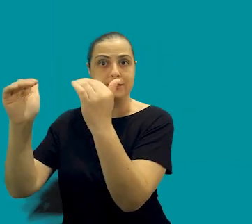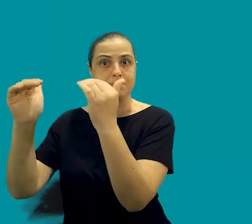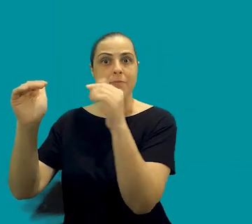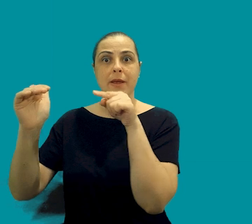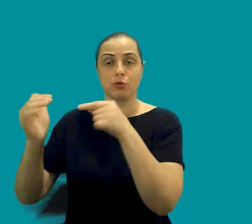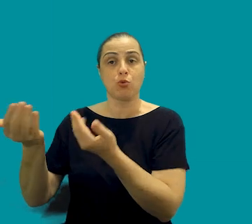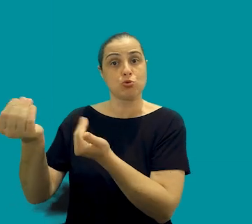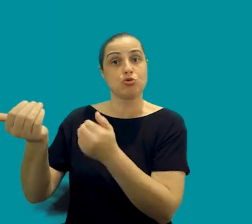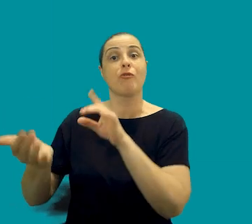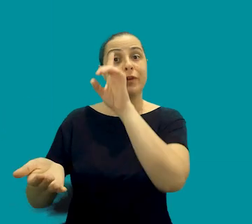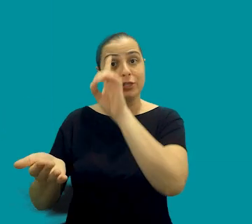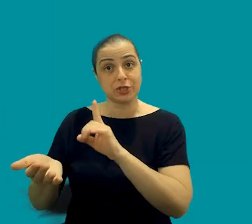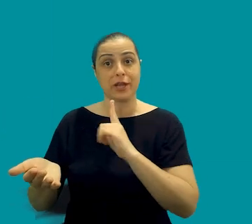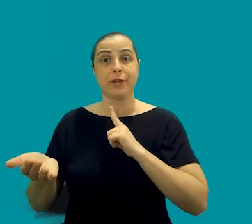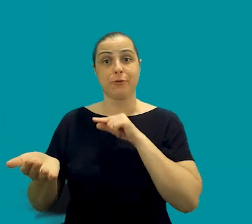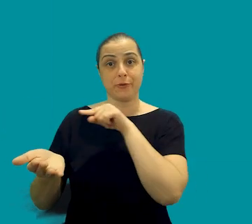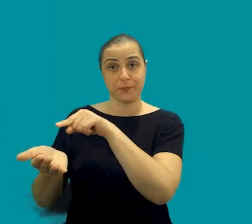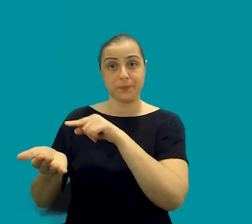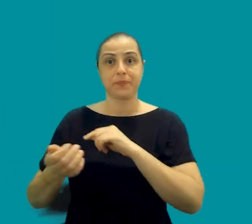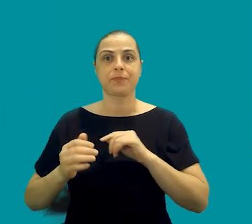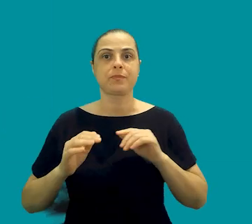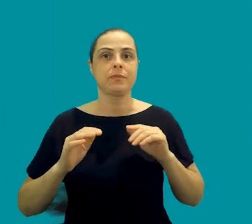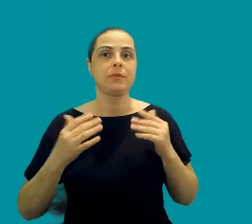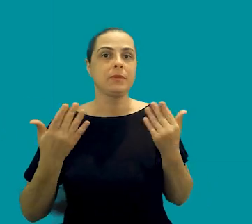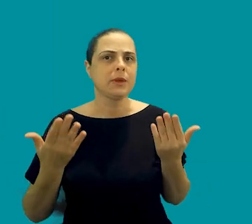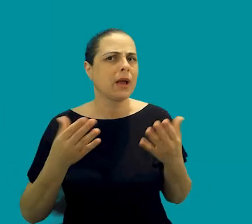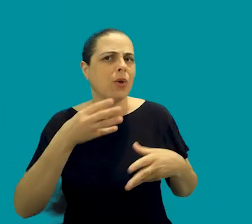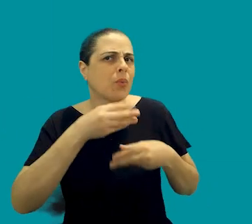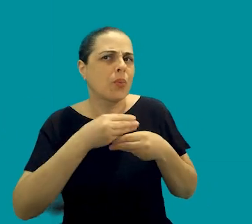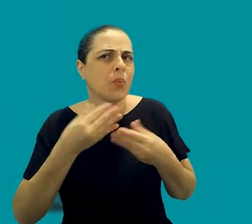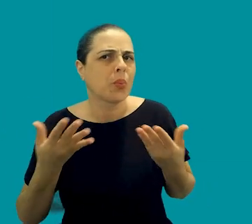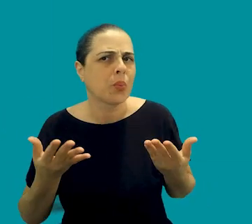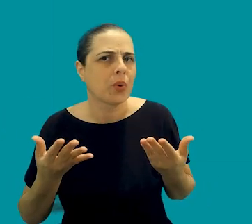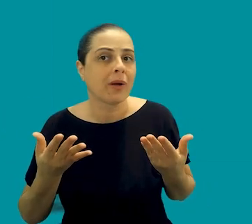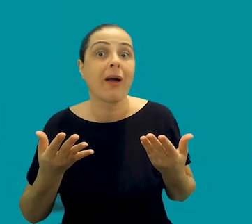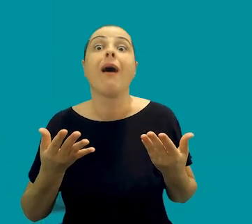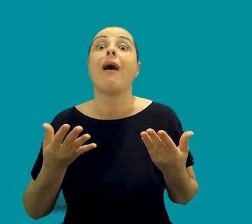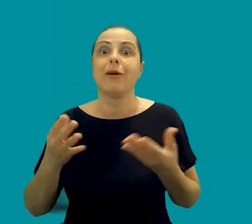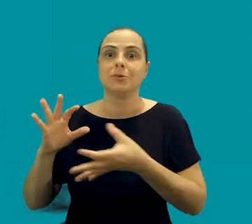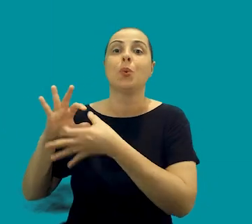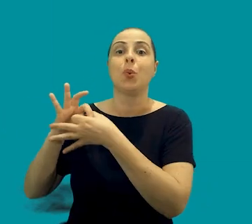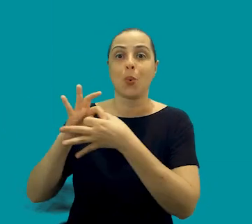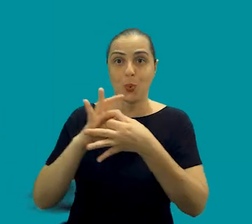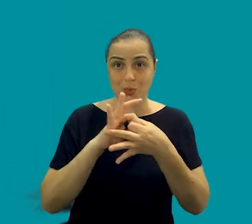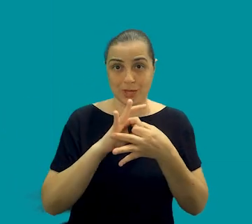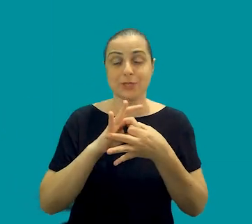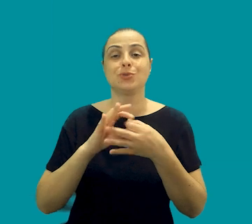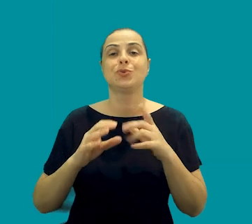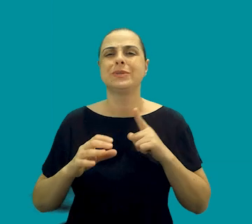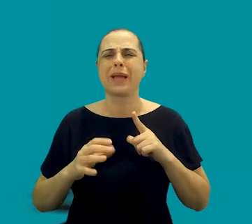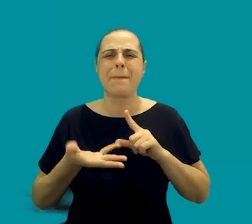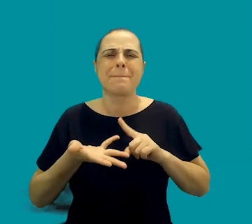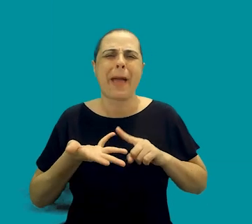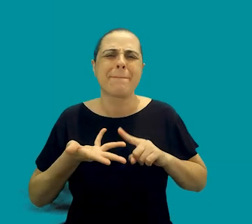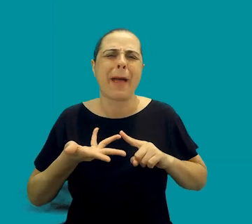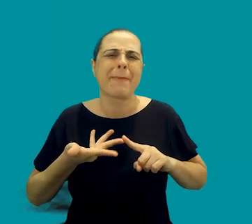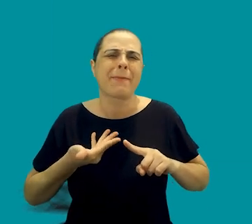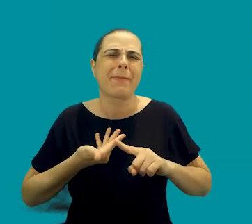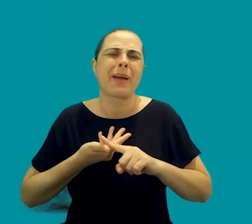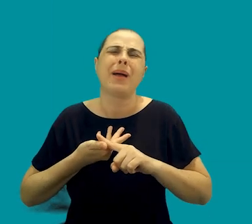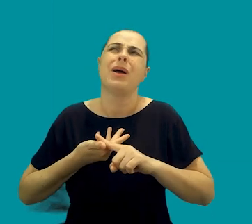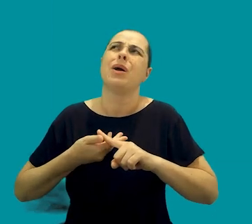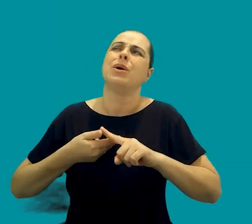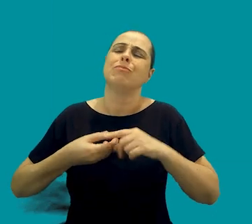direito. Dentro desse contexto, não sei se você quer acrescentar alguma coisa, dentro desse contexto tem uma